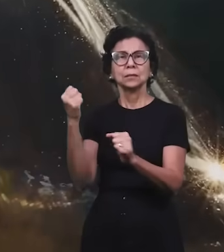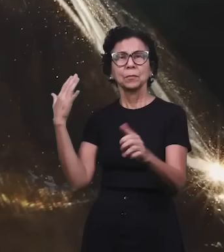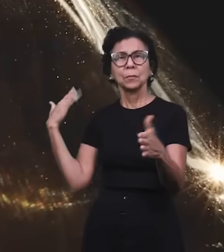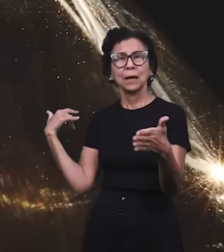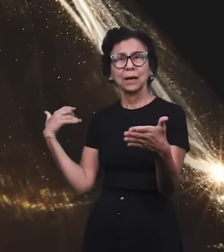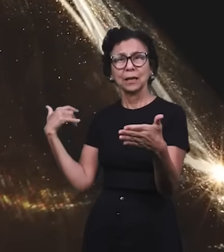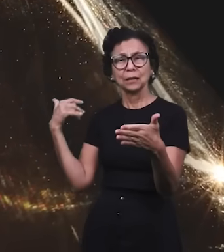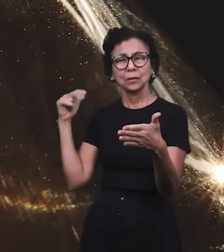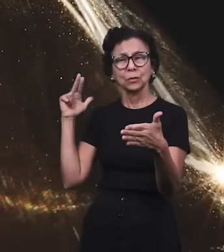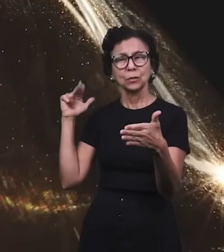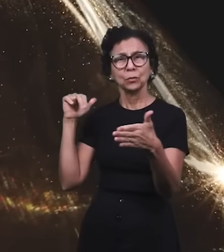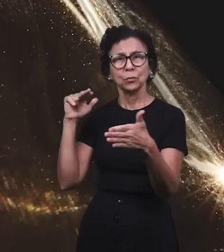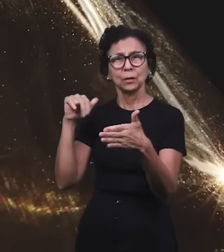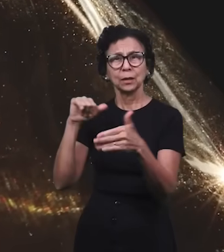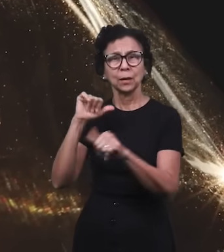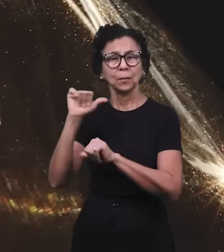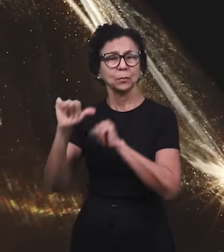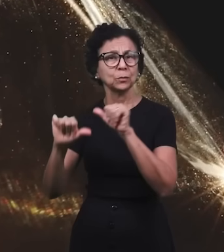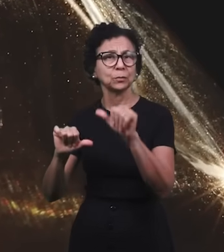é, e nada